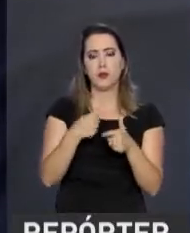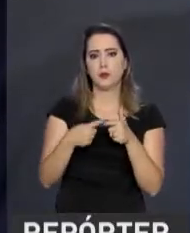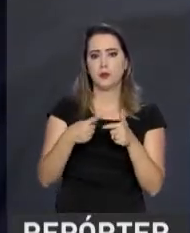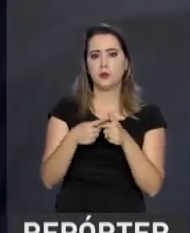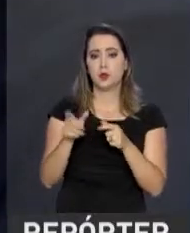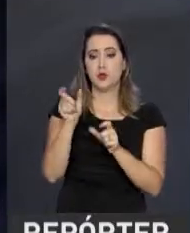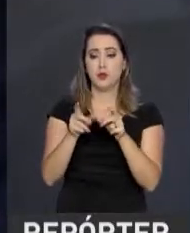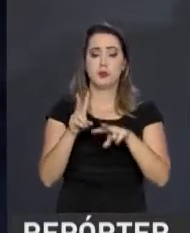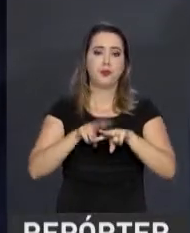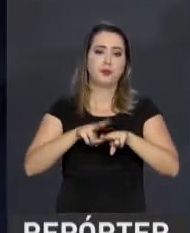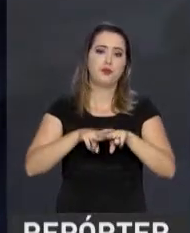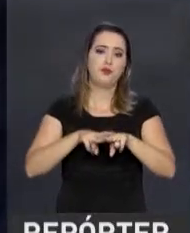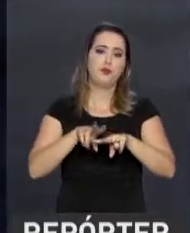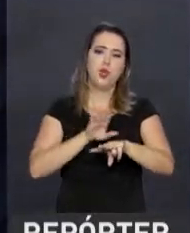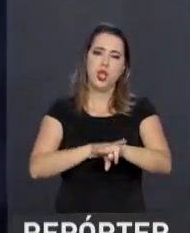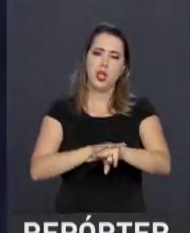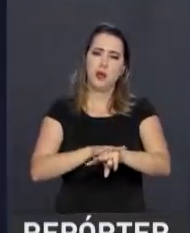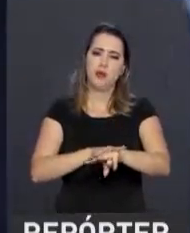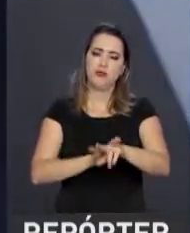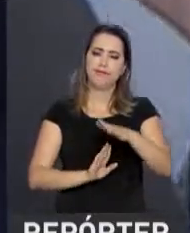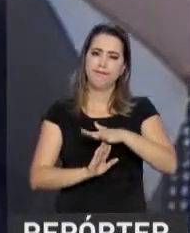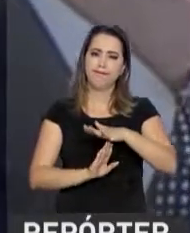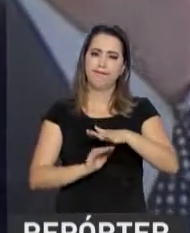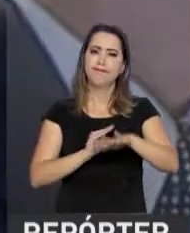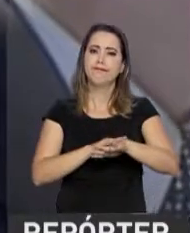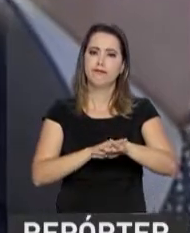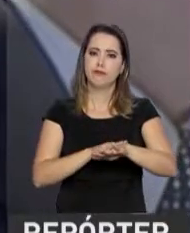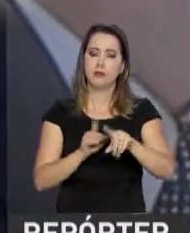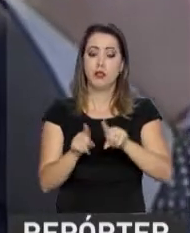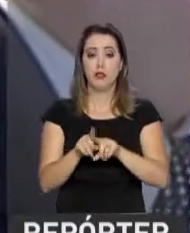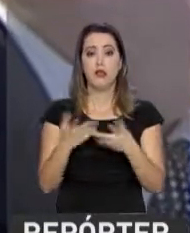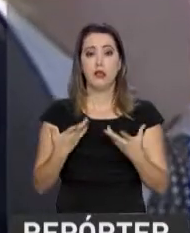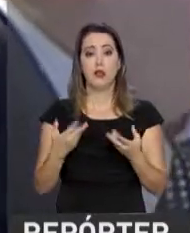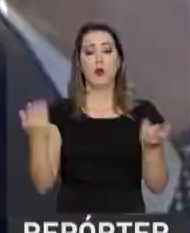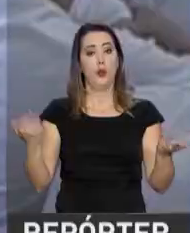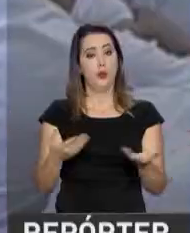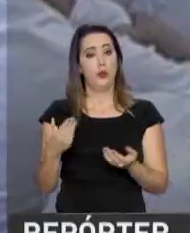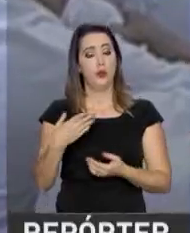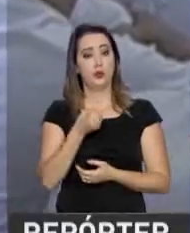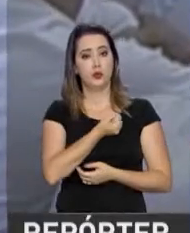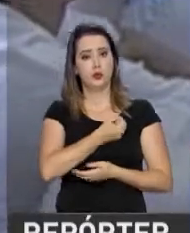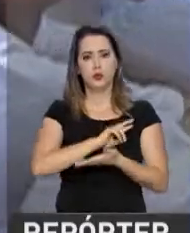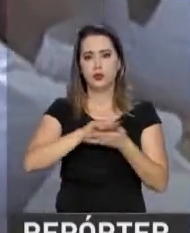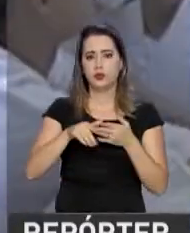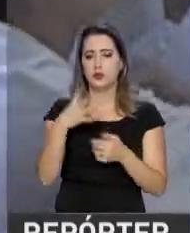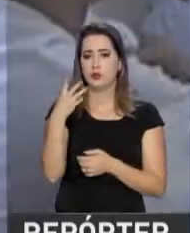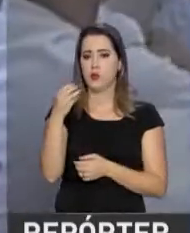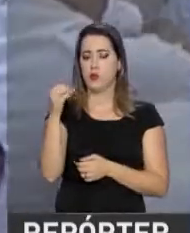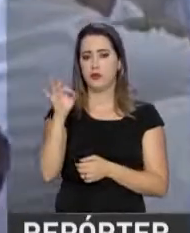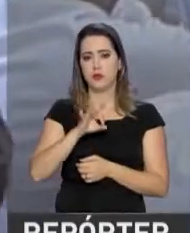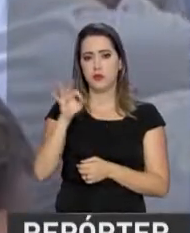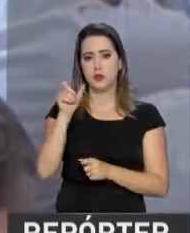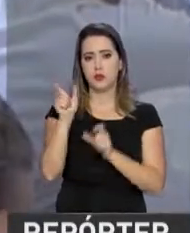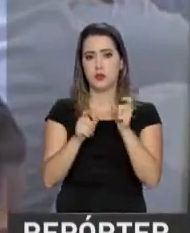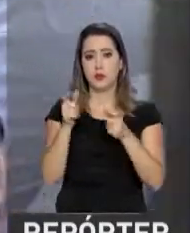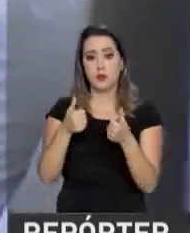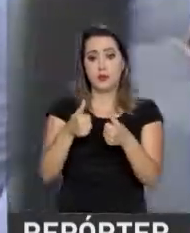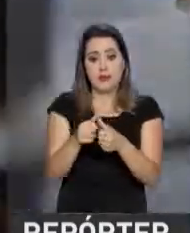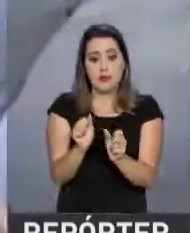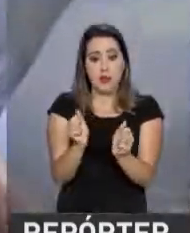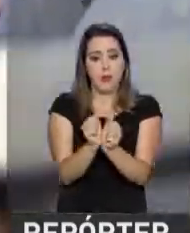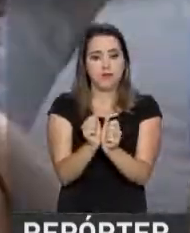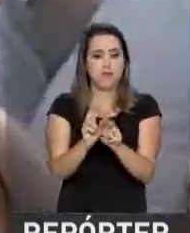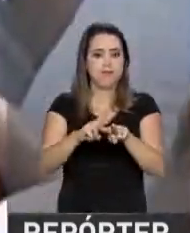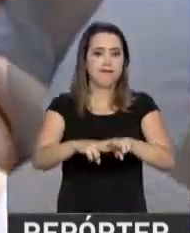presos provisórios. De acordo com dados do Ministério da Segurança Pública, 40% da população prisional